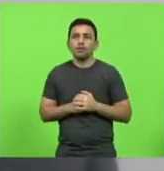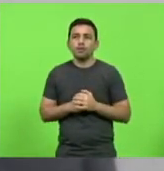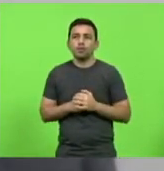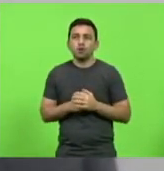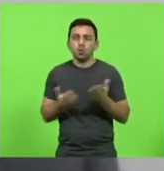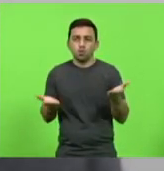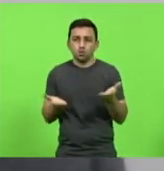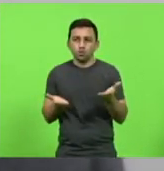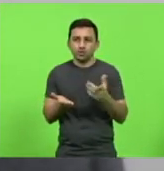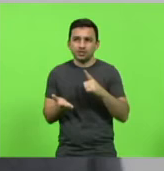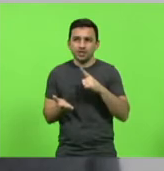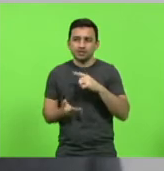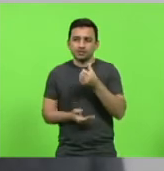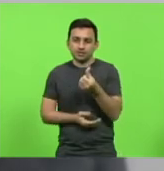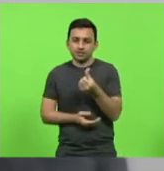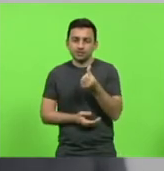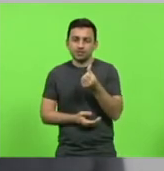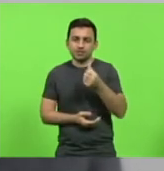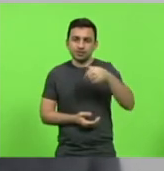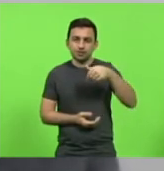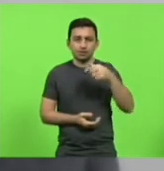de